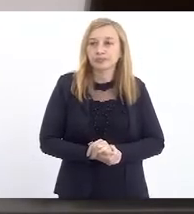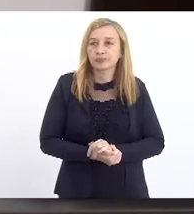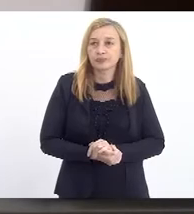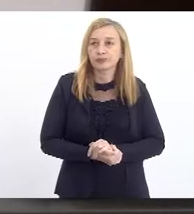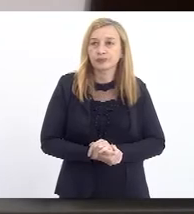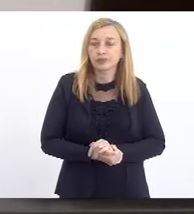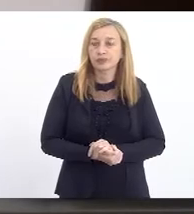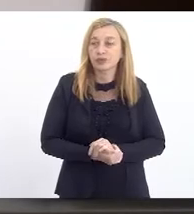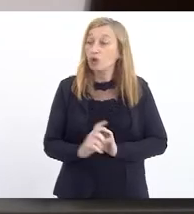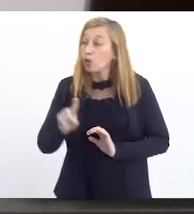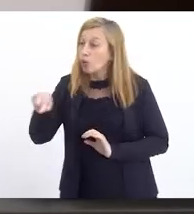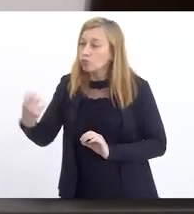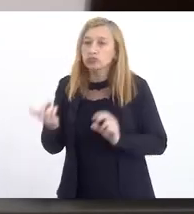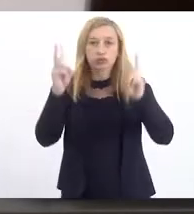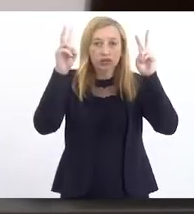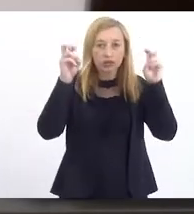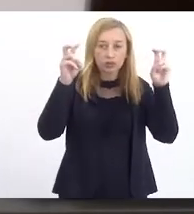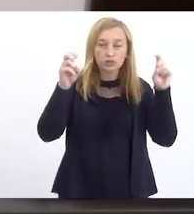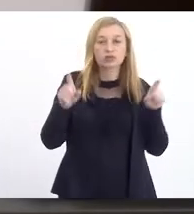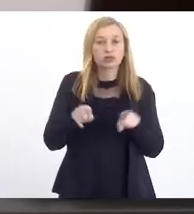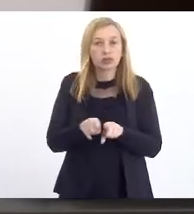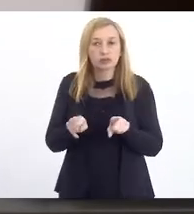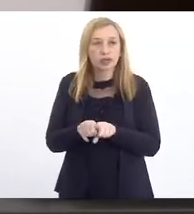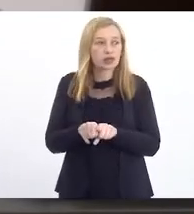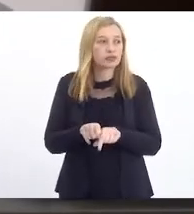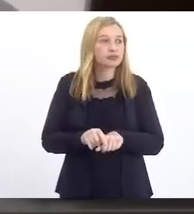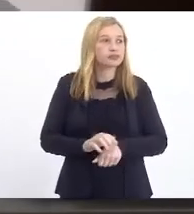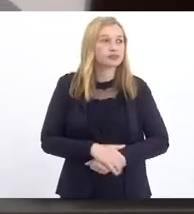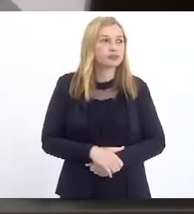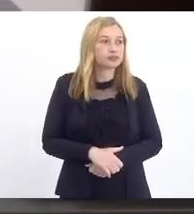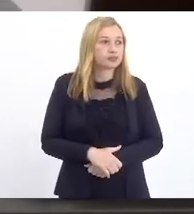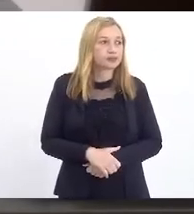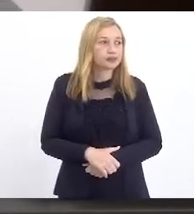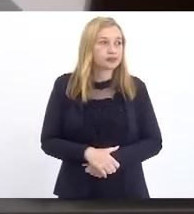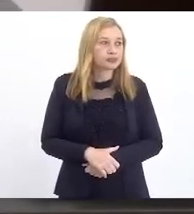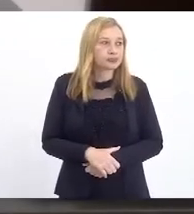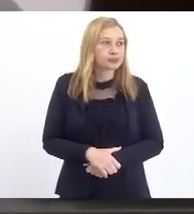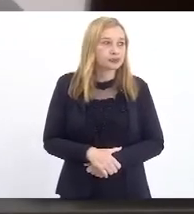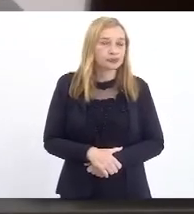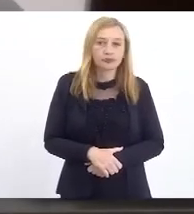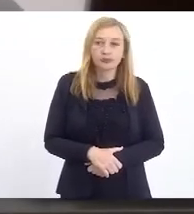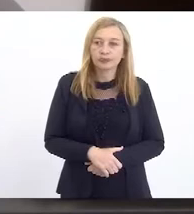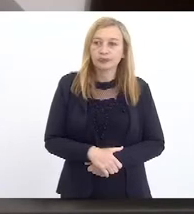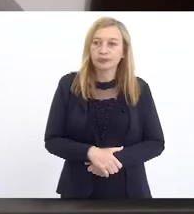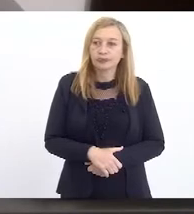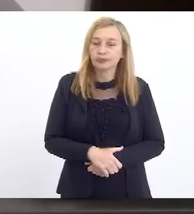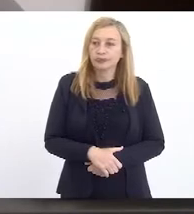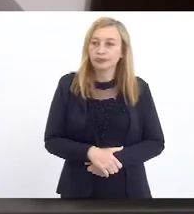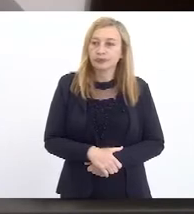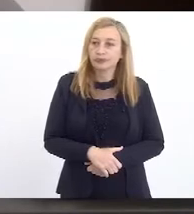Uma outra questão esclarecedora é que